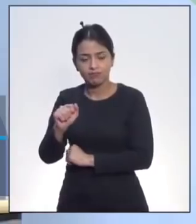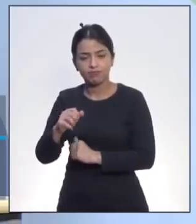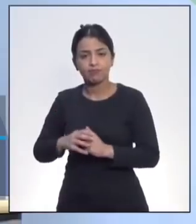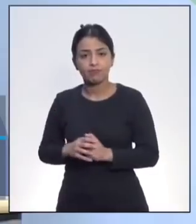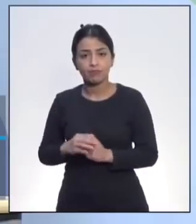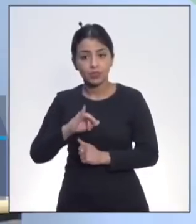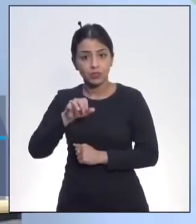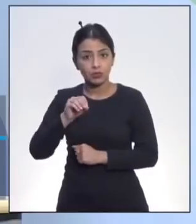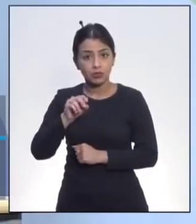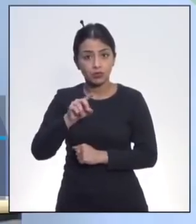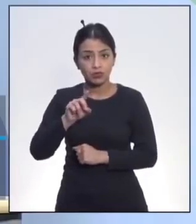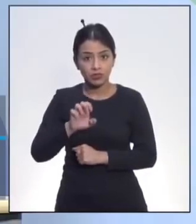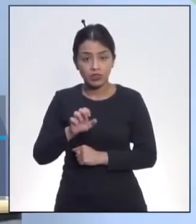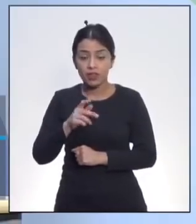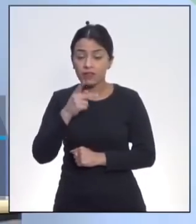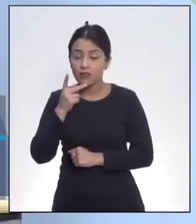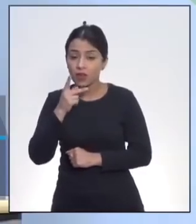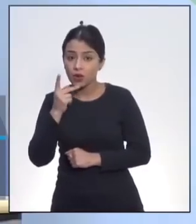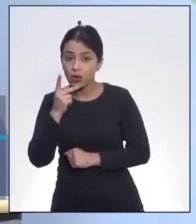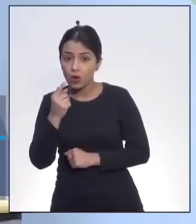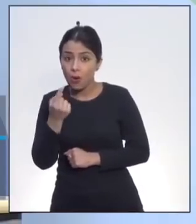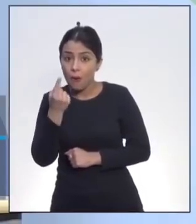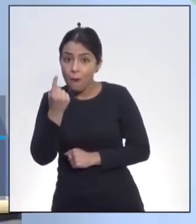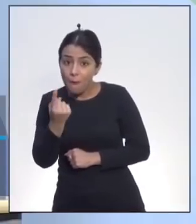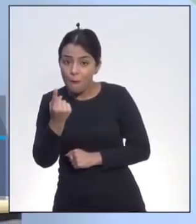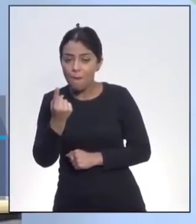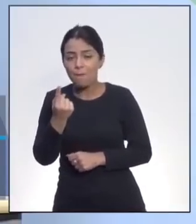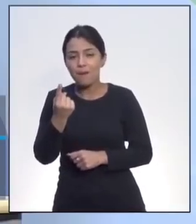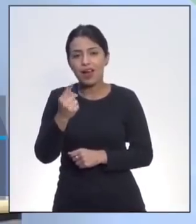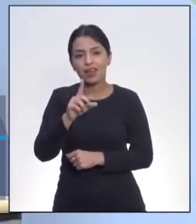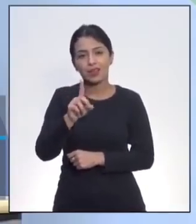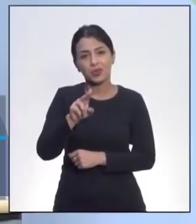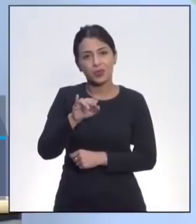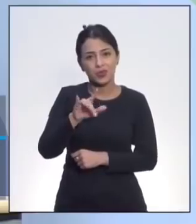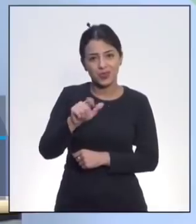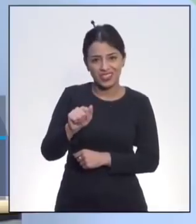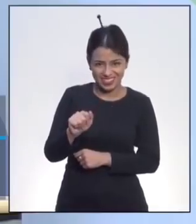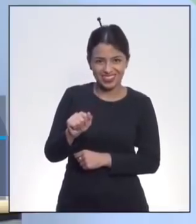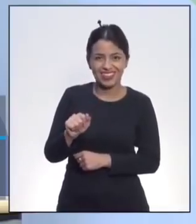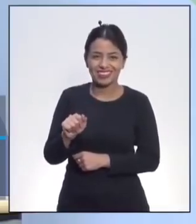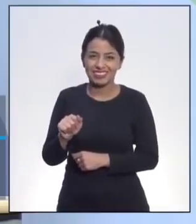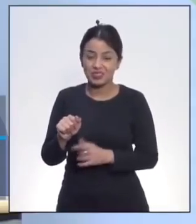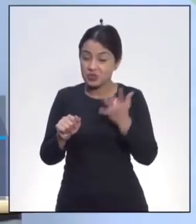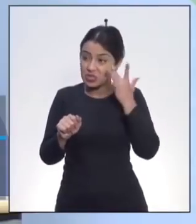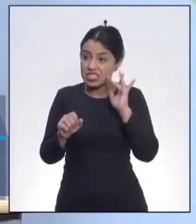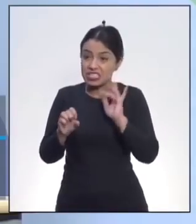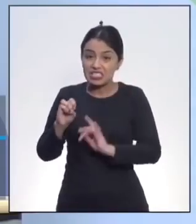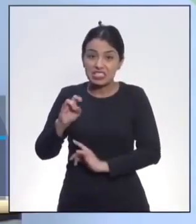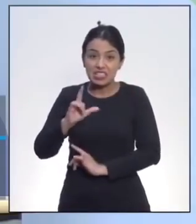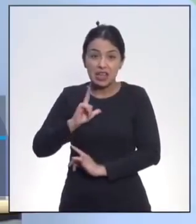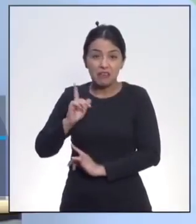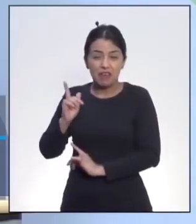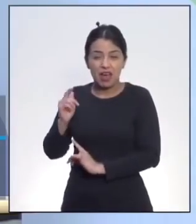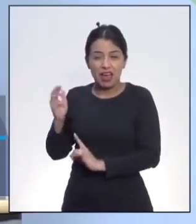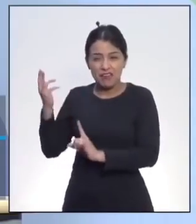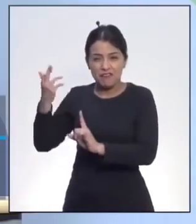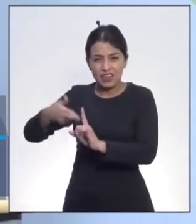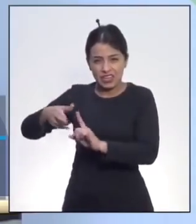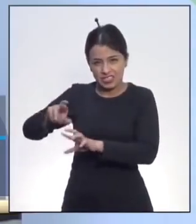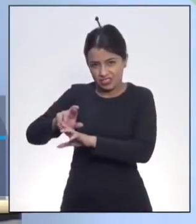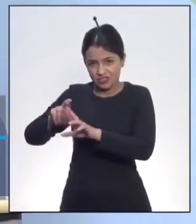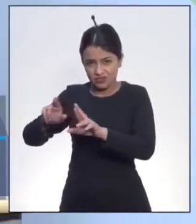uma dúzia, 12. Então, eu não sei se ele fez só a referência a uma dúzia, né? Como é que foi a